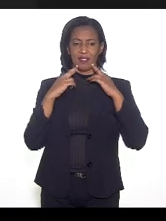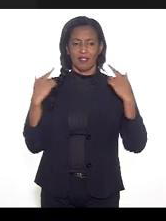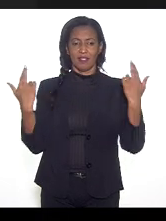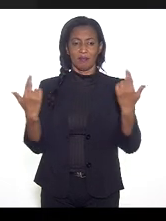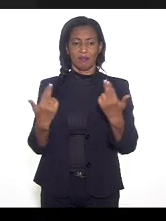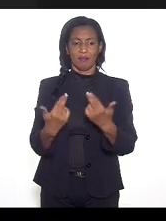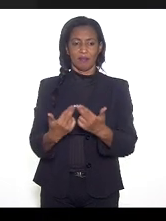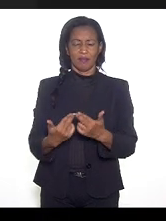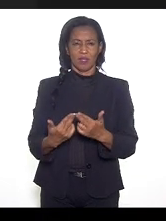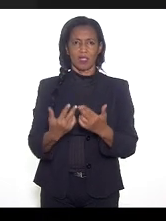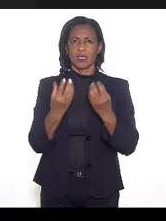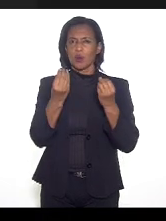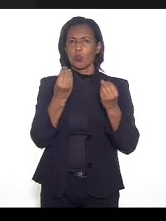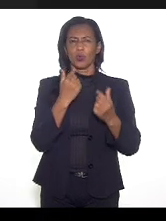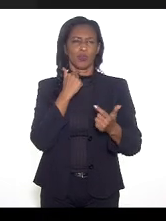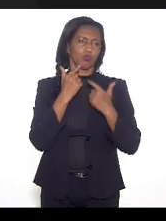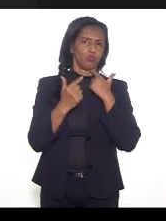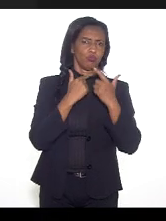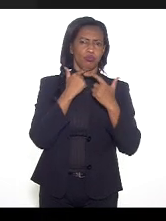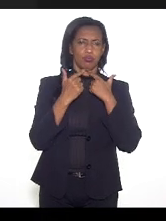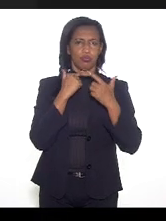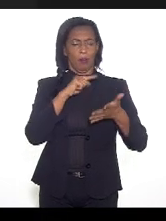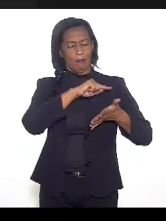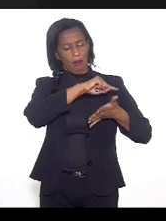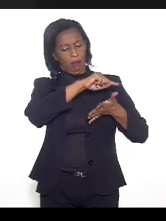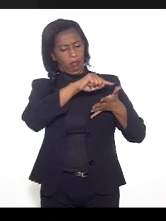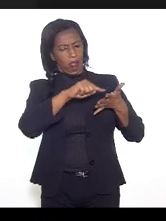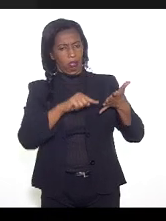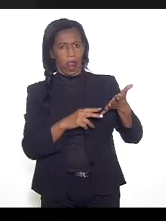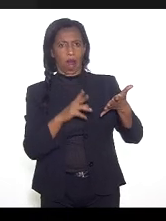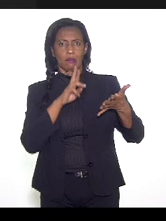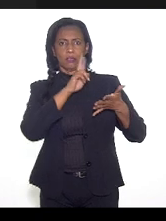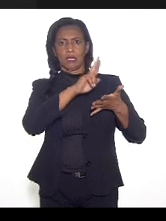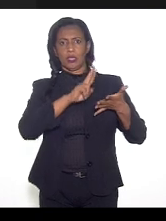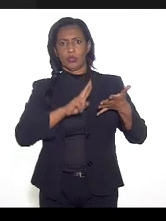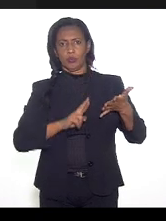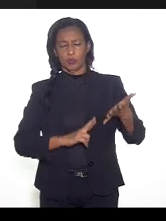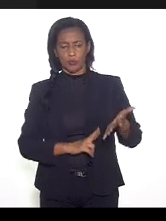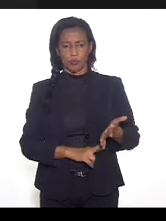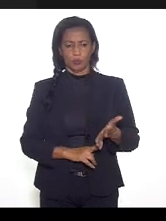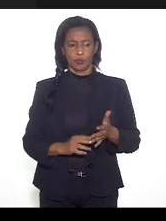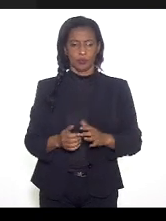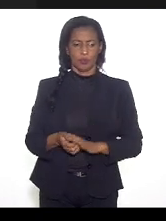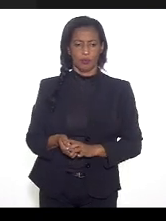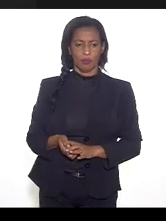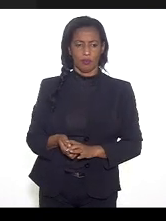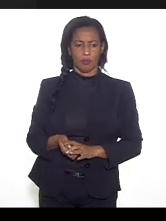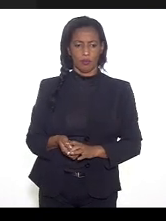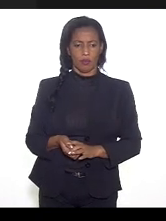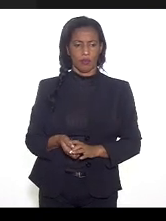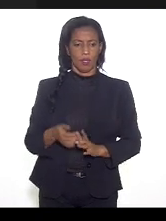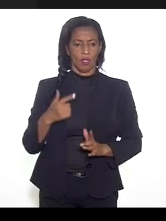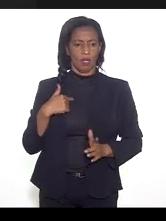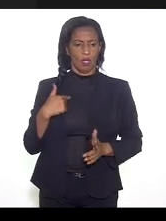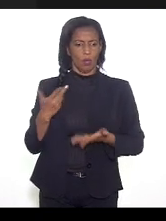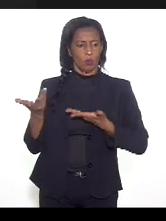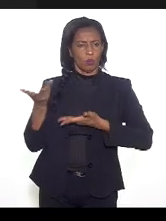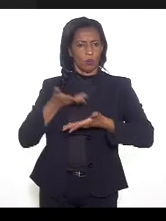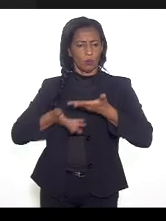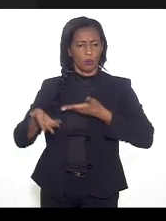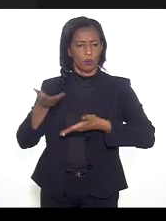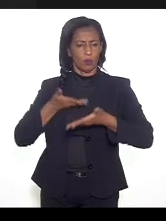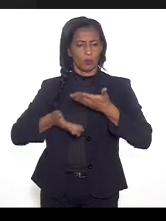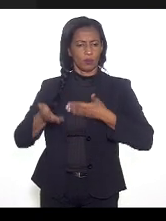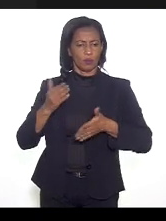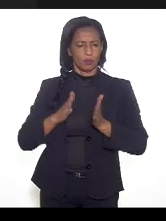e são muitas questões a serem respondidas. Então, assim, por parte do governo, eu solicito que